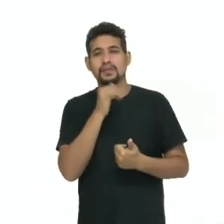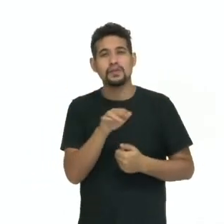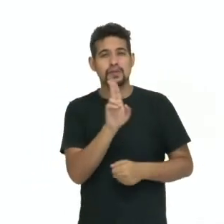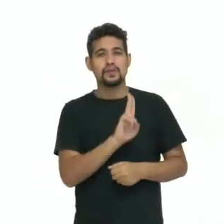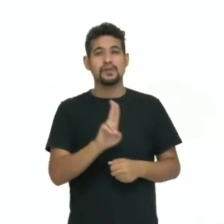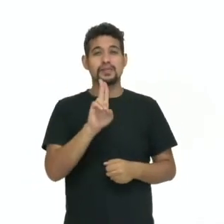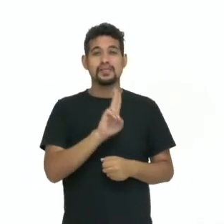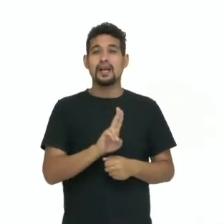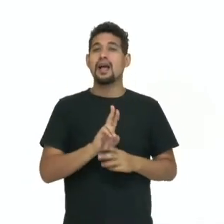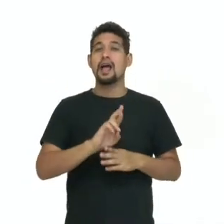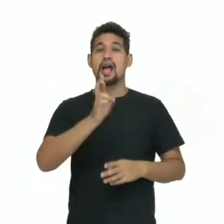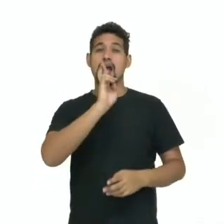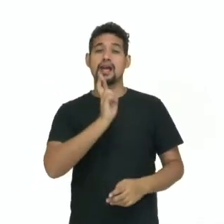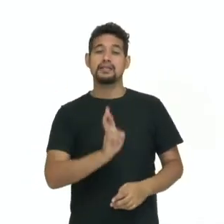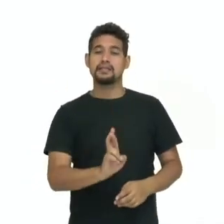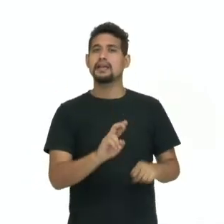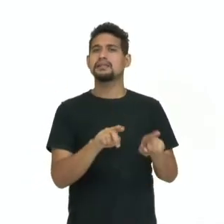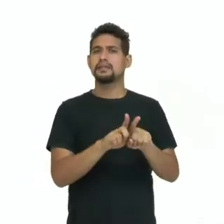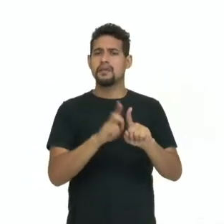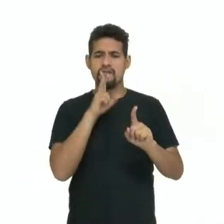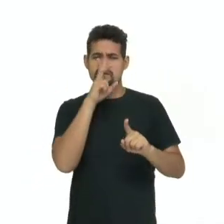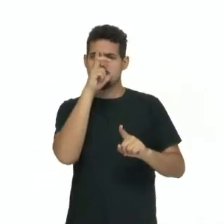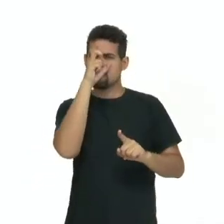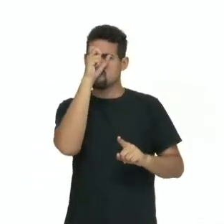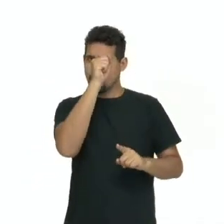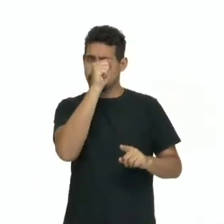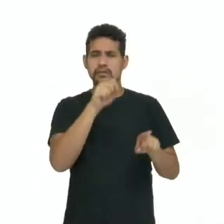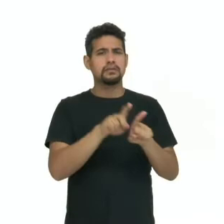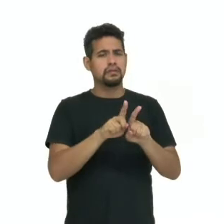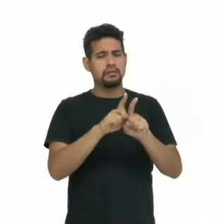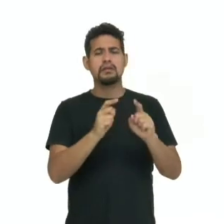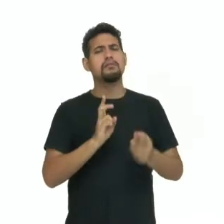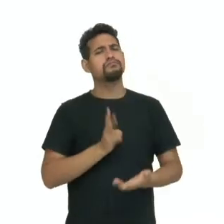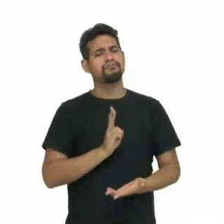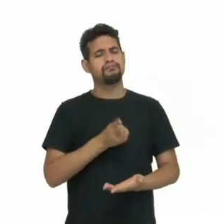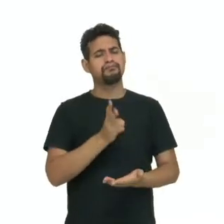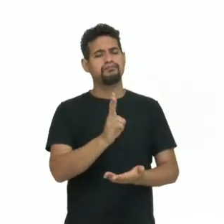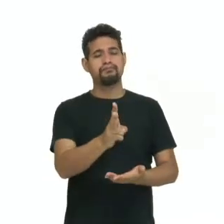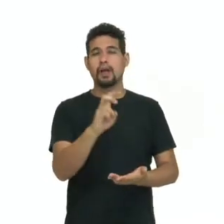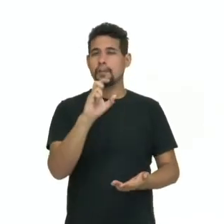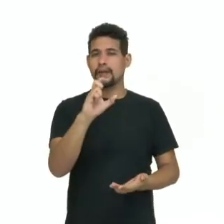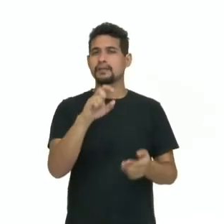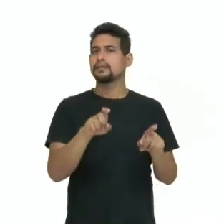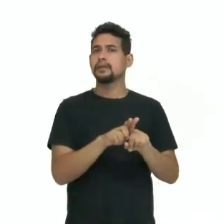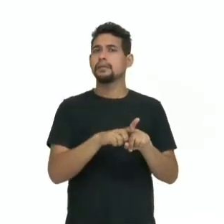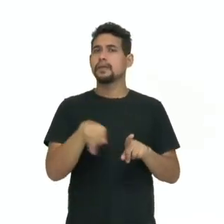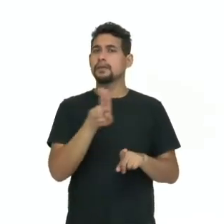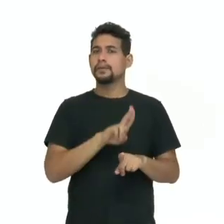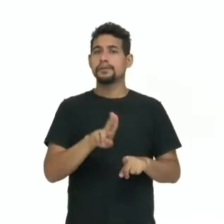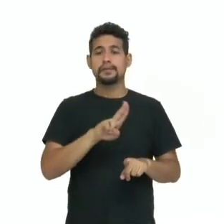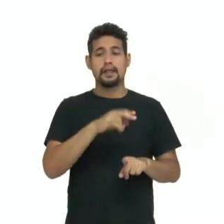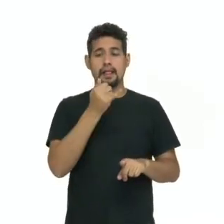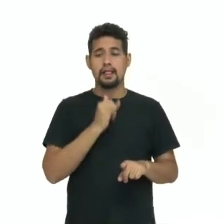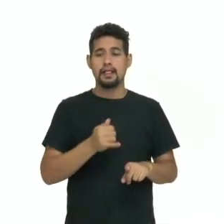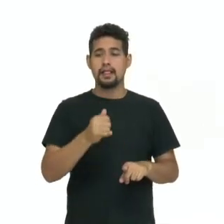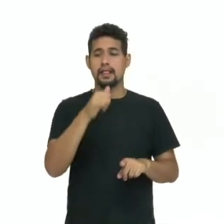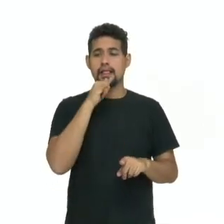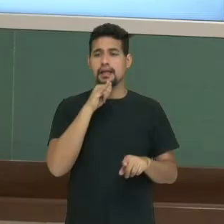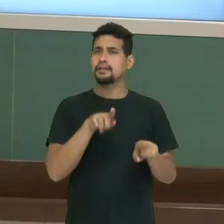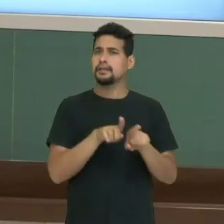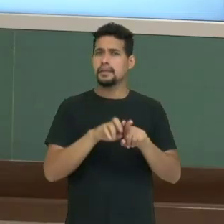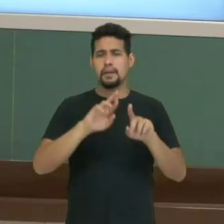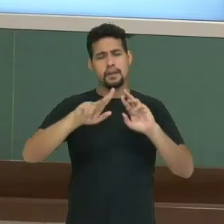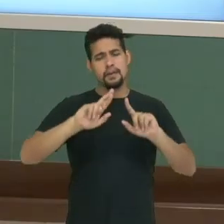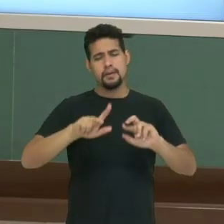uma resistência à corrosão, aumentar a resistência e a durabilidade da peça, condutividade elétrica e térmica,